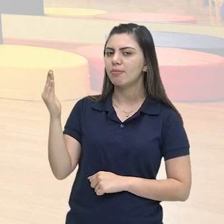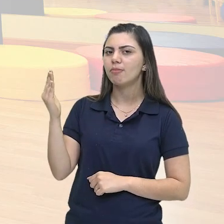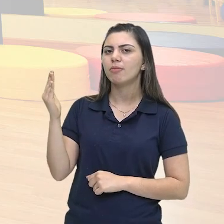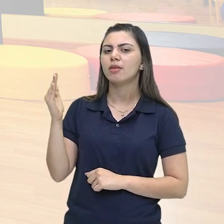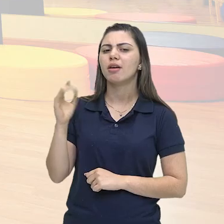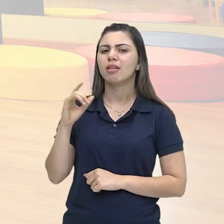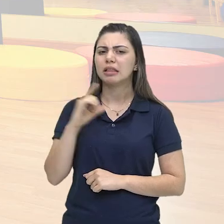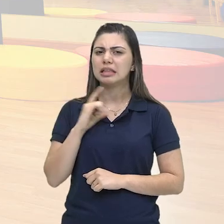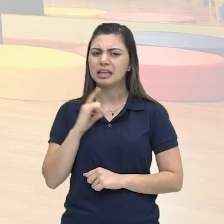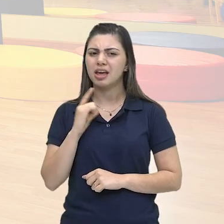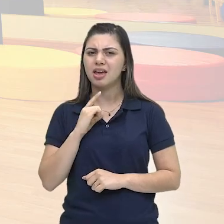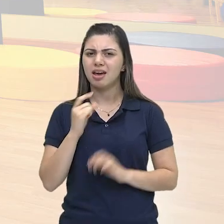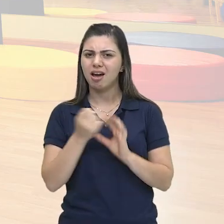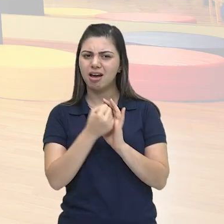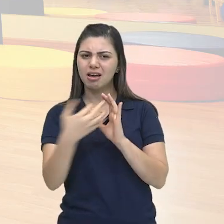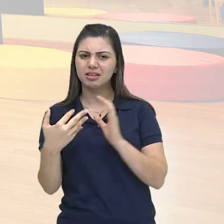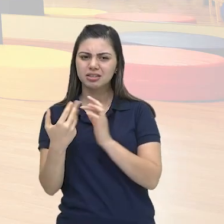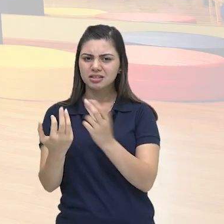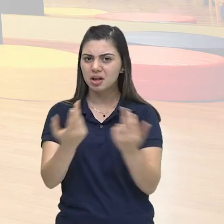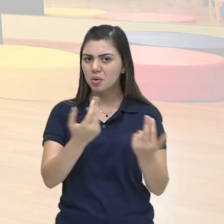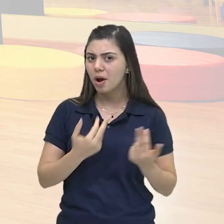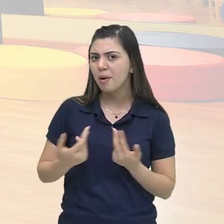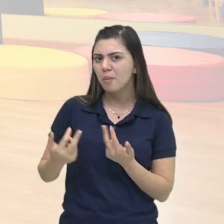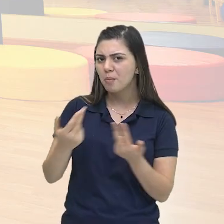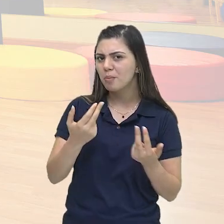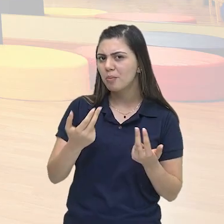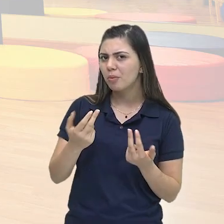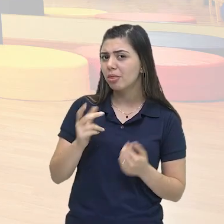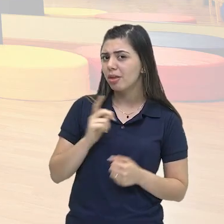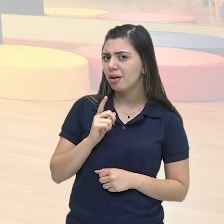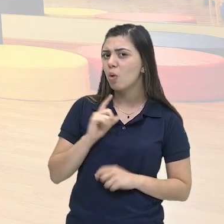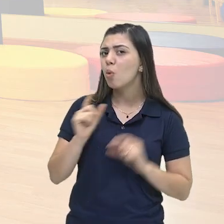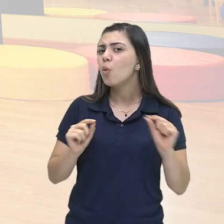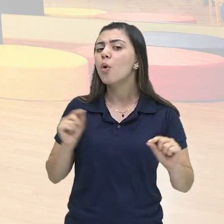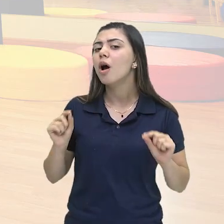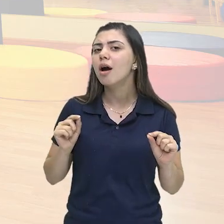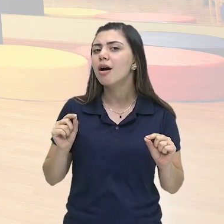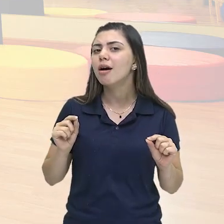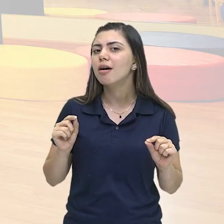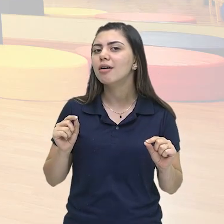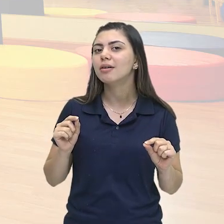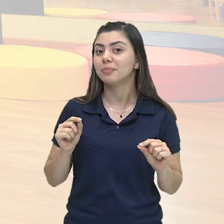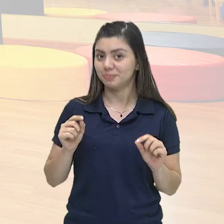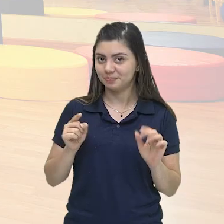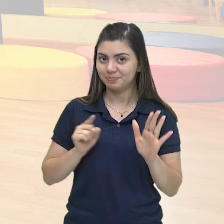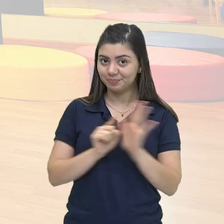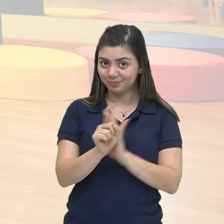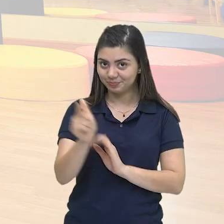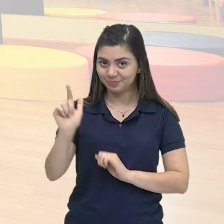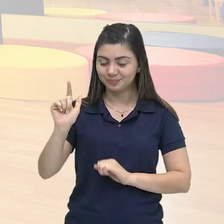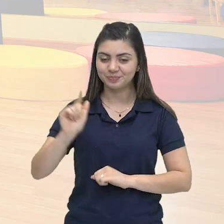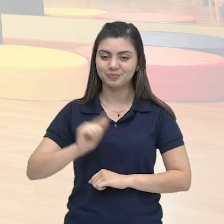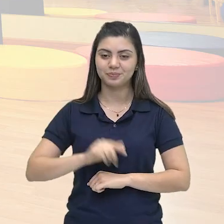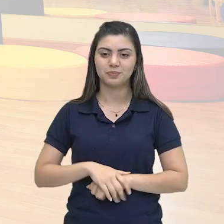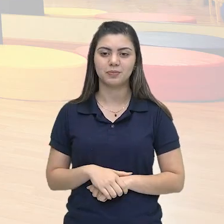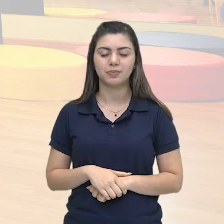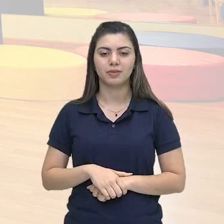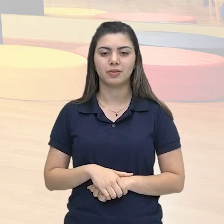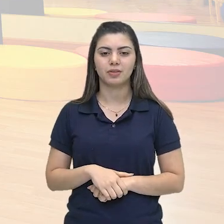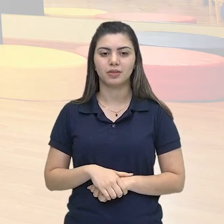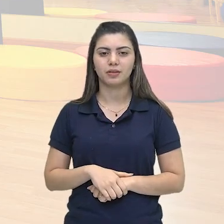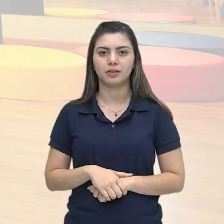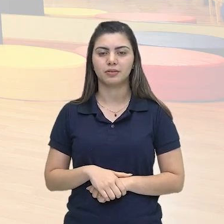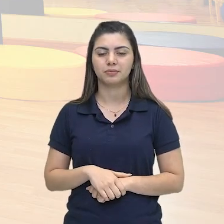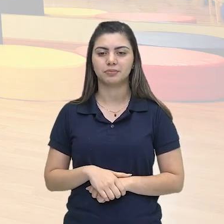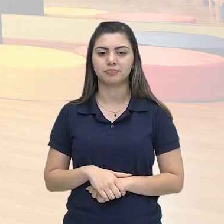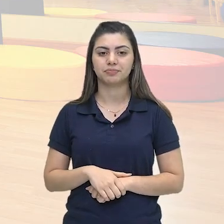em comum? E aí, o que elas têm em comum? Temos mais uma pergunta. Será que o